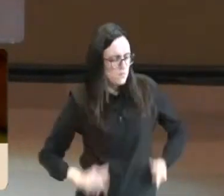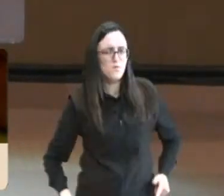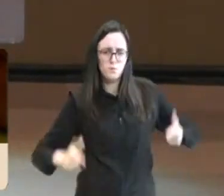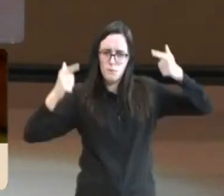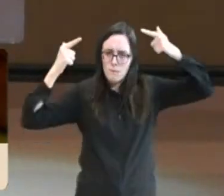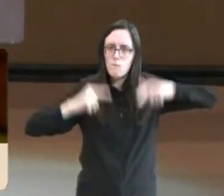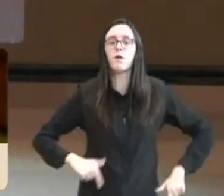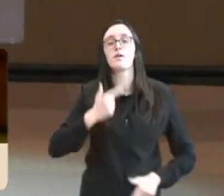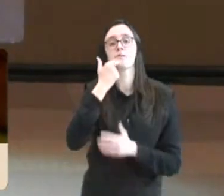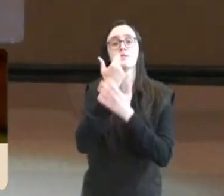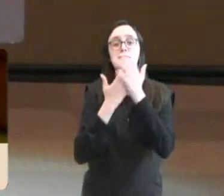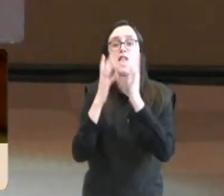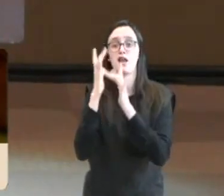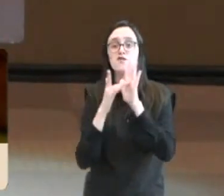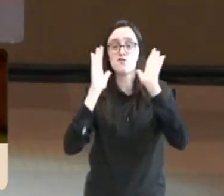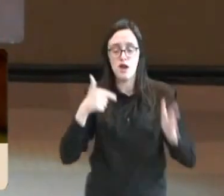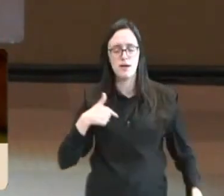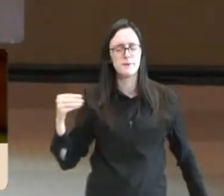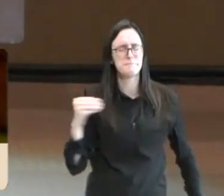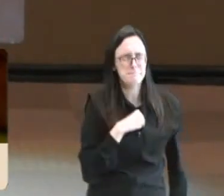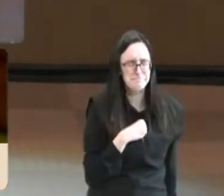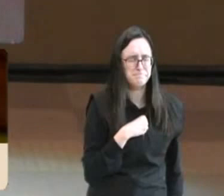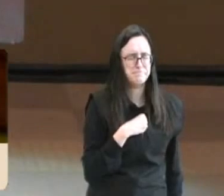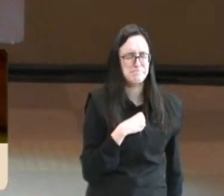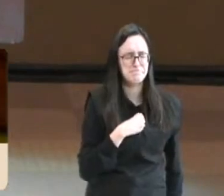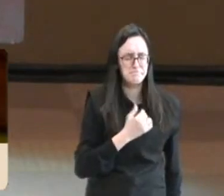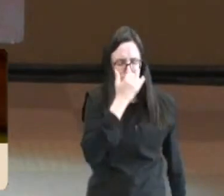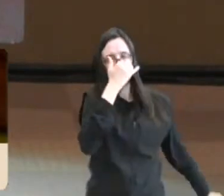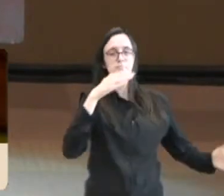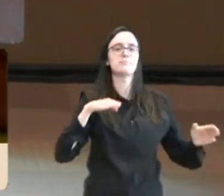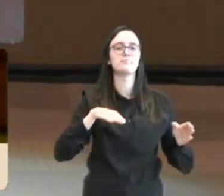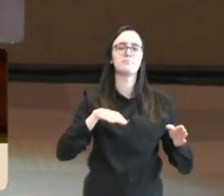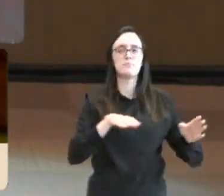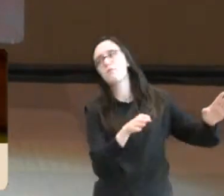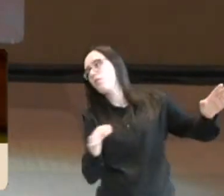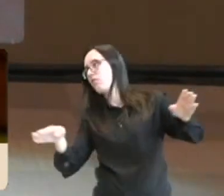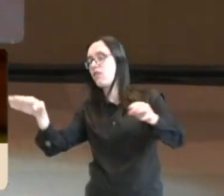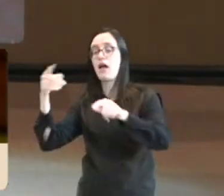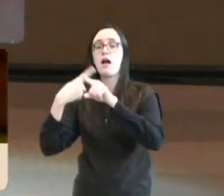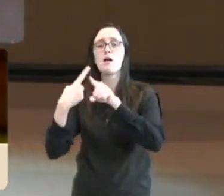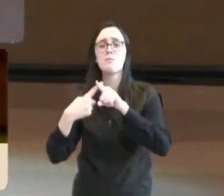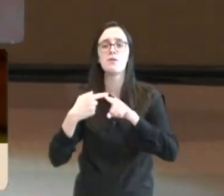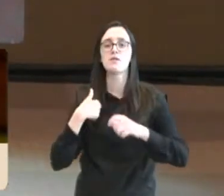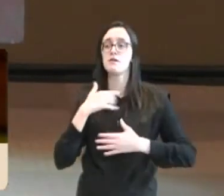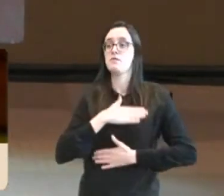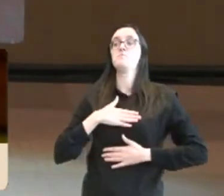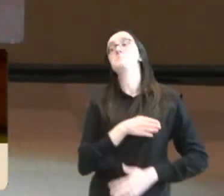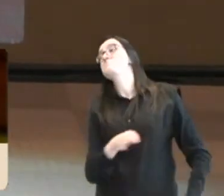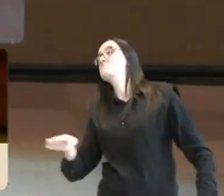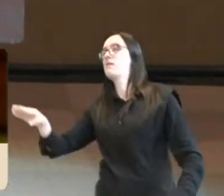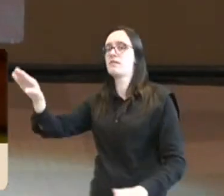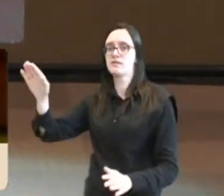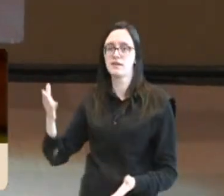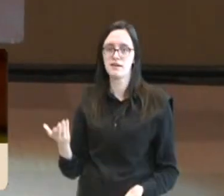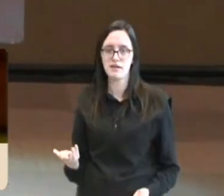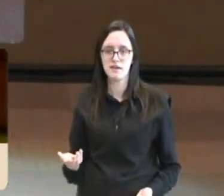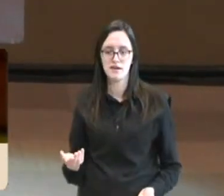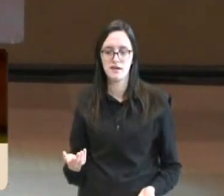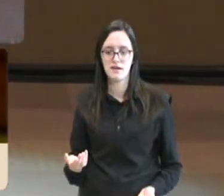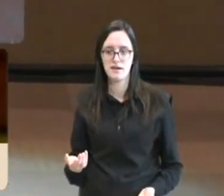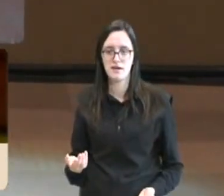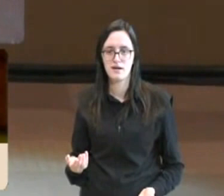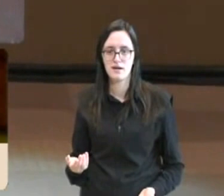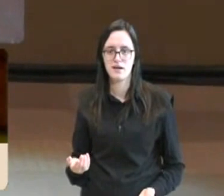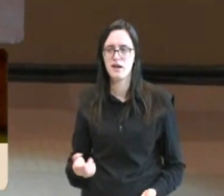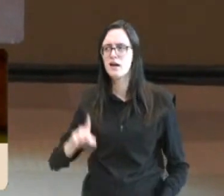de Jesus, que quando peca é um acidente de percurso, não é porque tem prazer. Por que que Deus